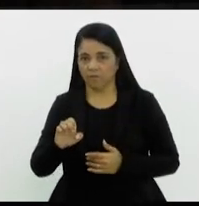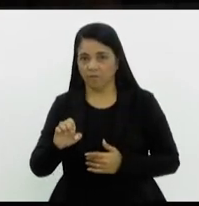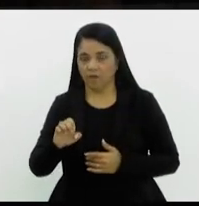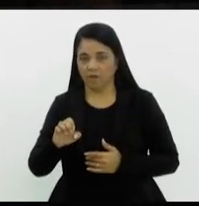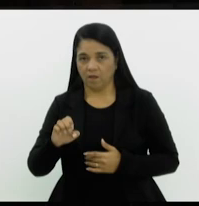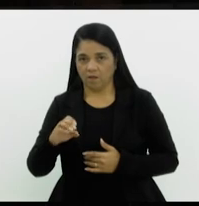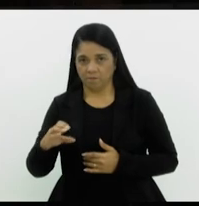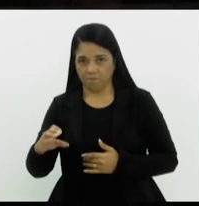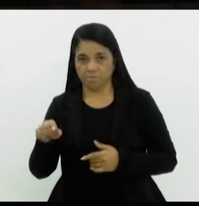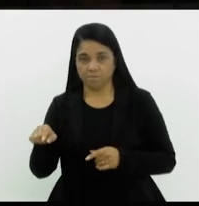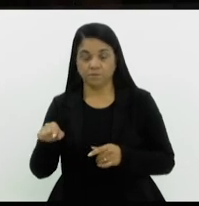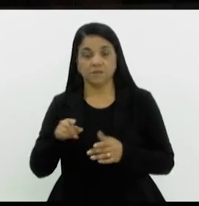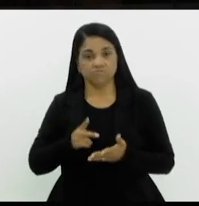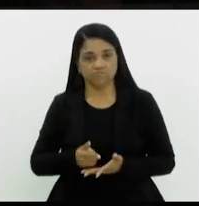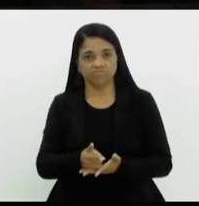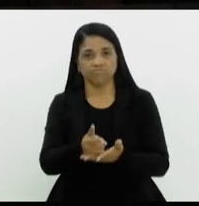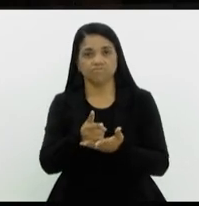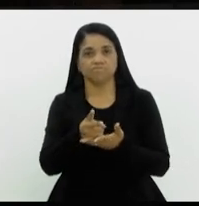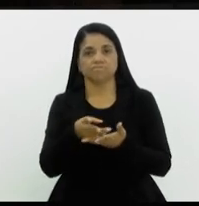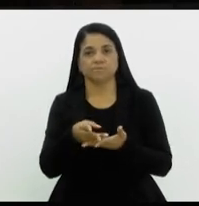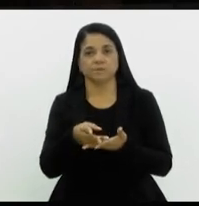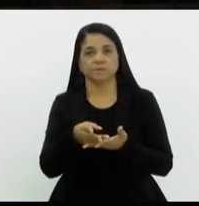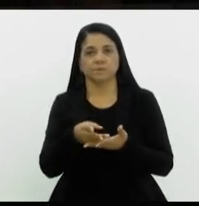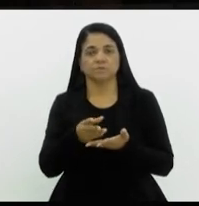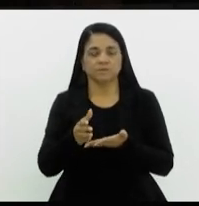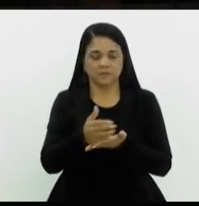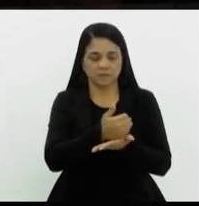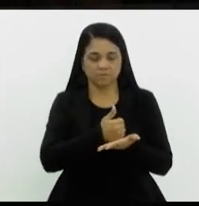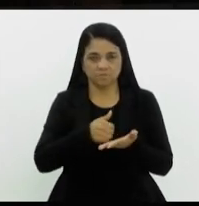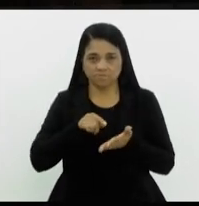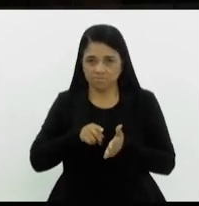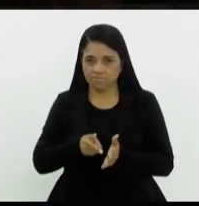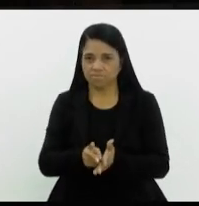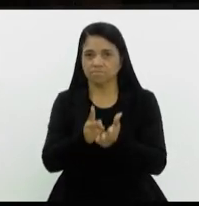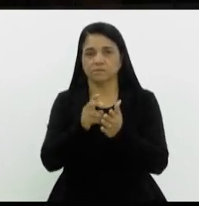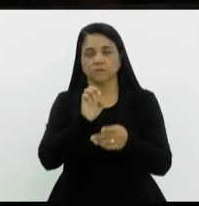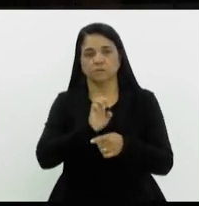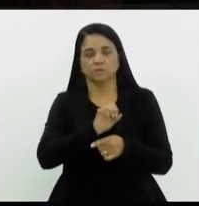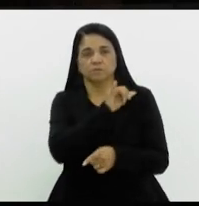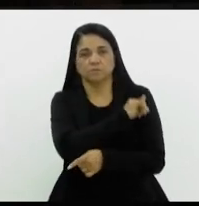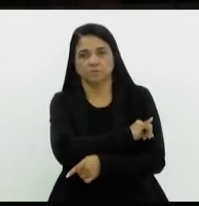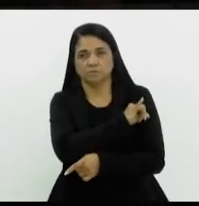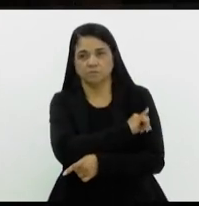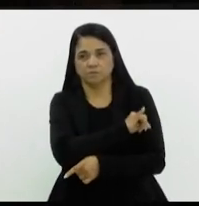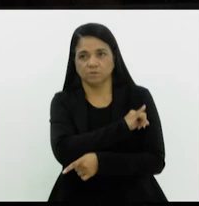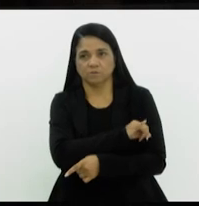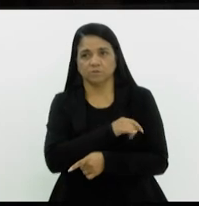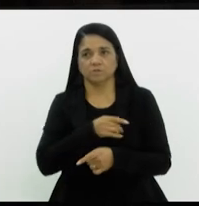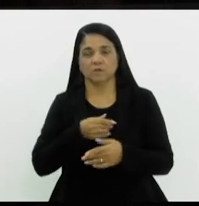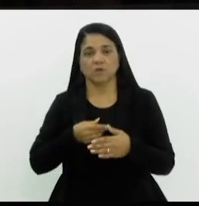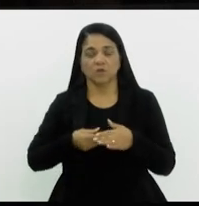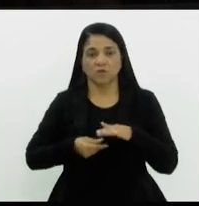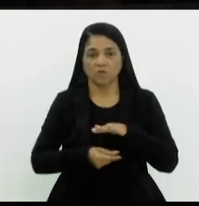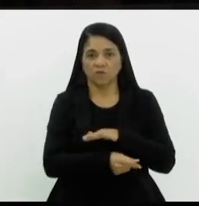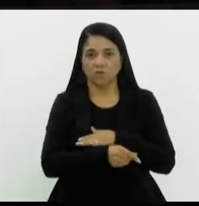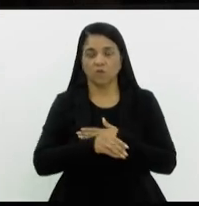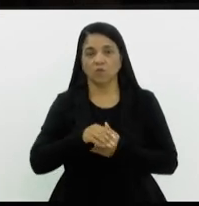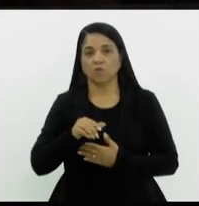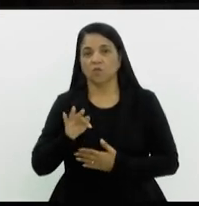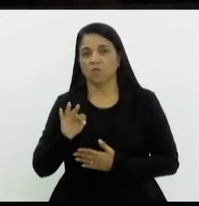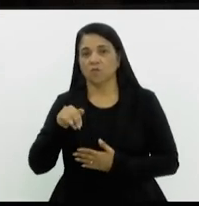transformando-na em permanente, uma receita permanente para o Estado do Rio de Janeiro, o FUNJOVEM